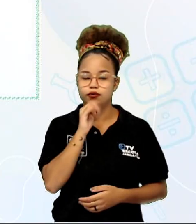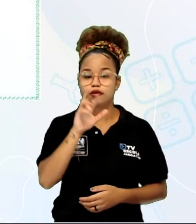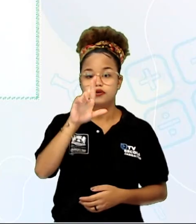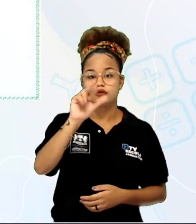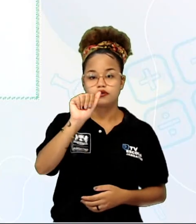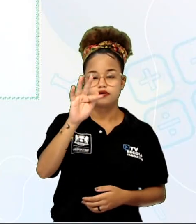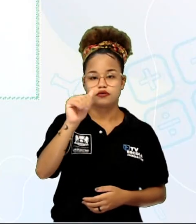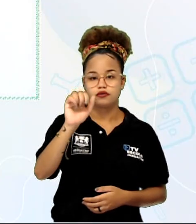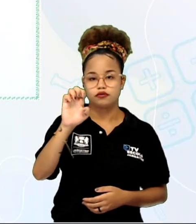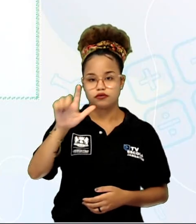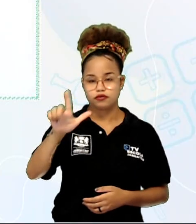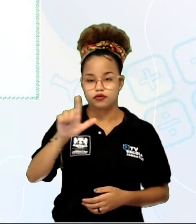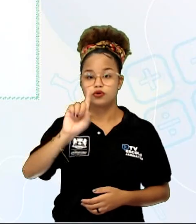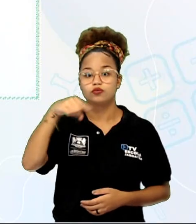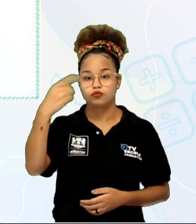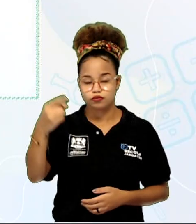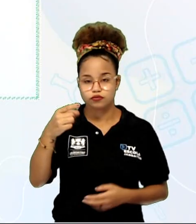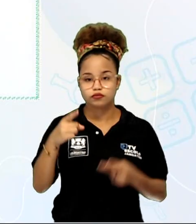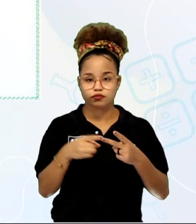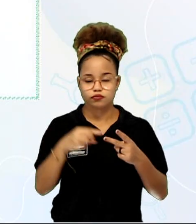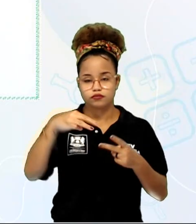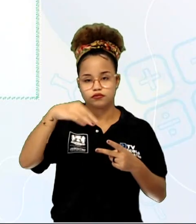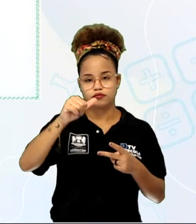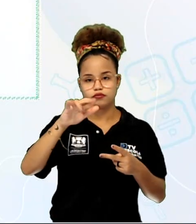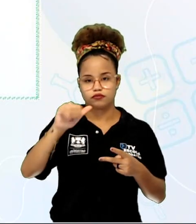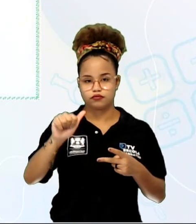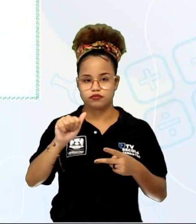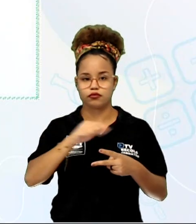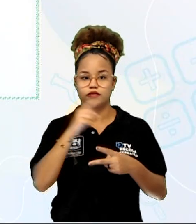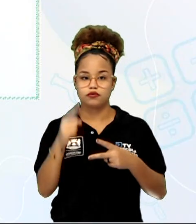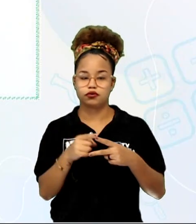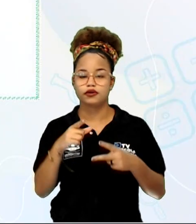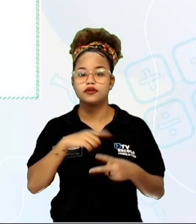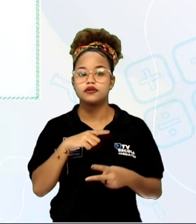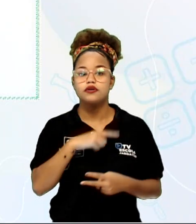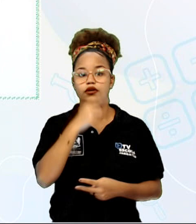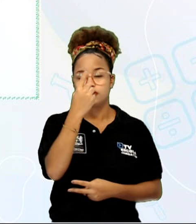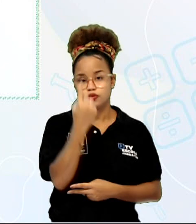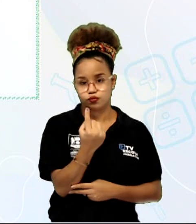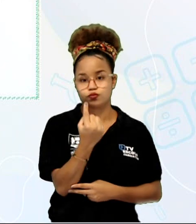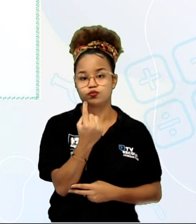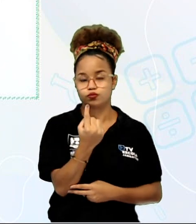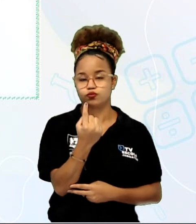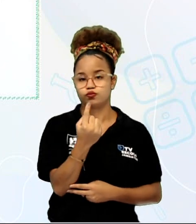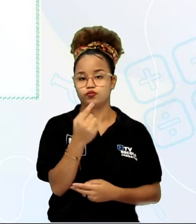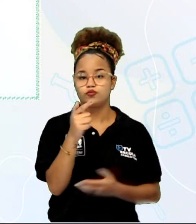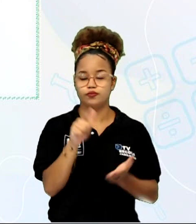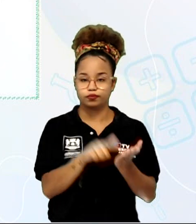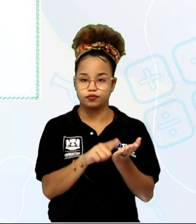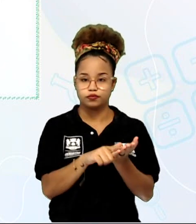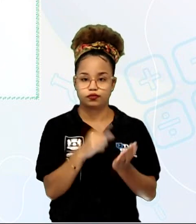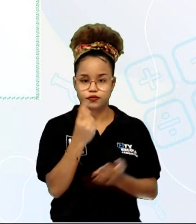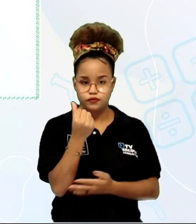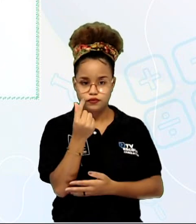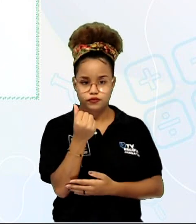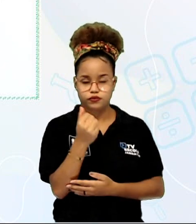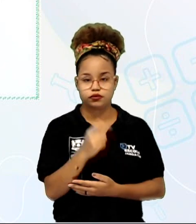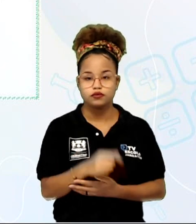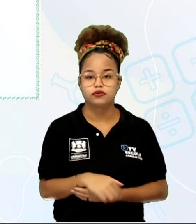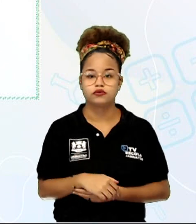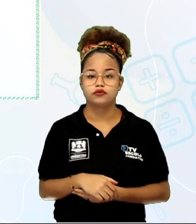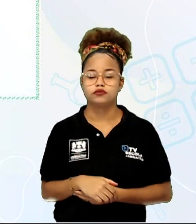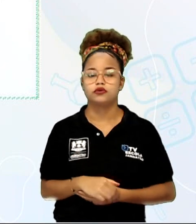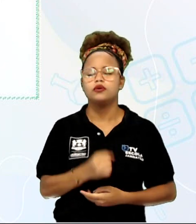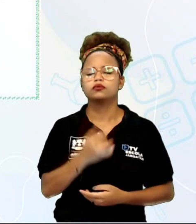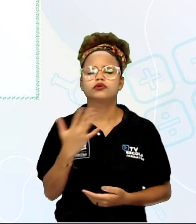e Maria. Olha só. Rafael tem uma nota só, ele tem uma cédula. Agora a cédula dele